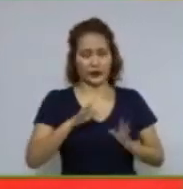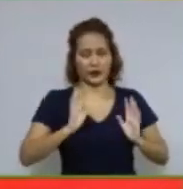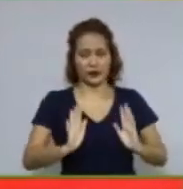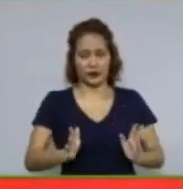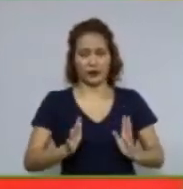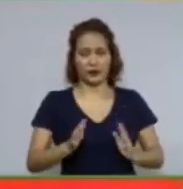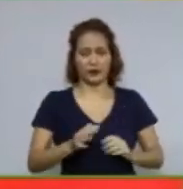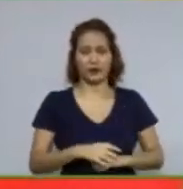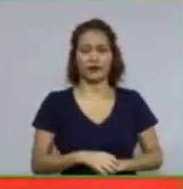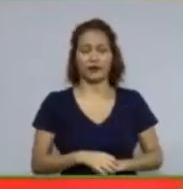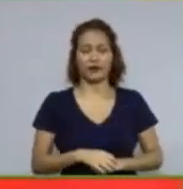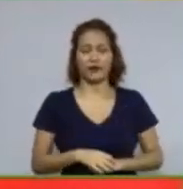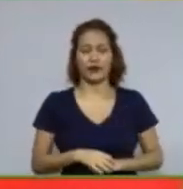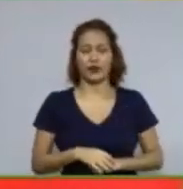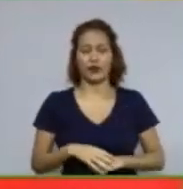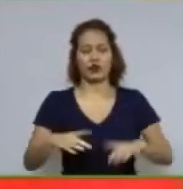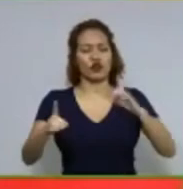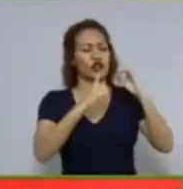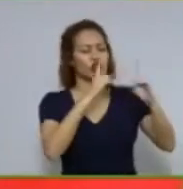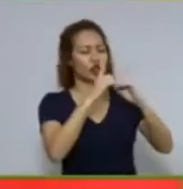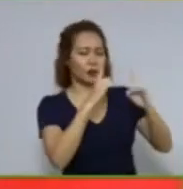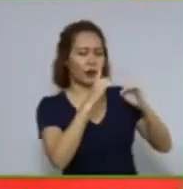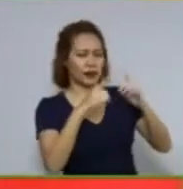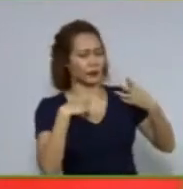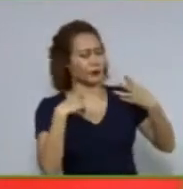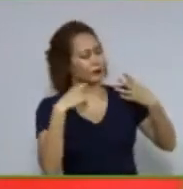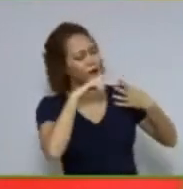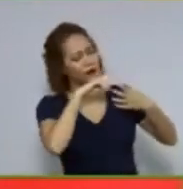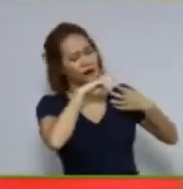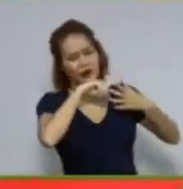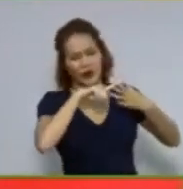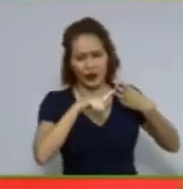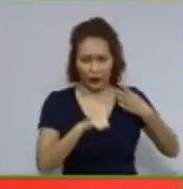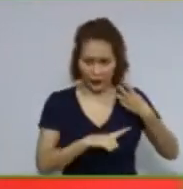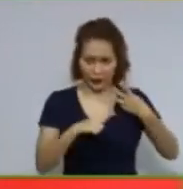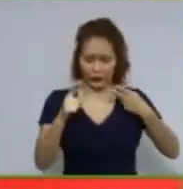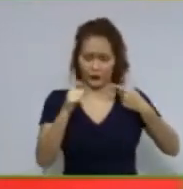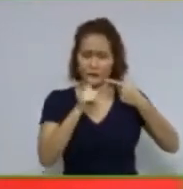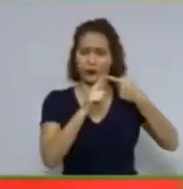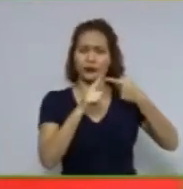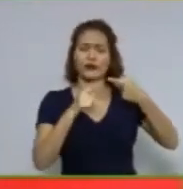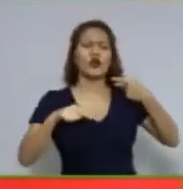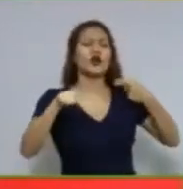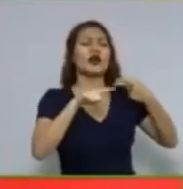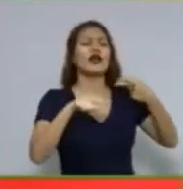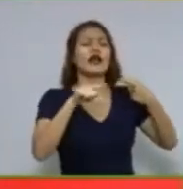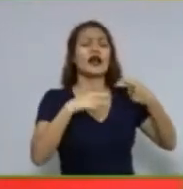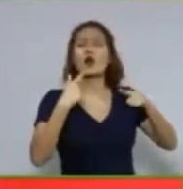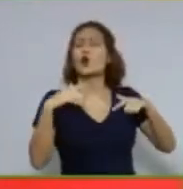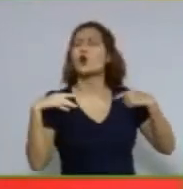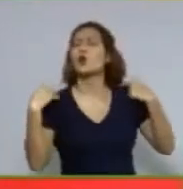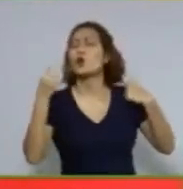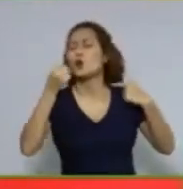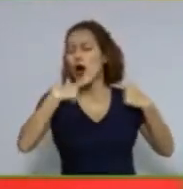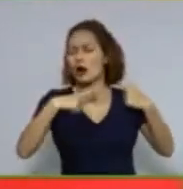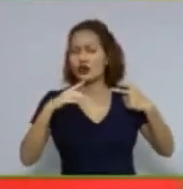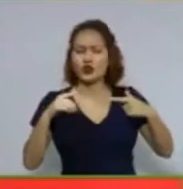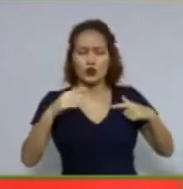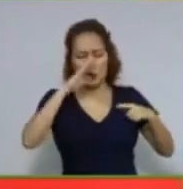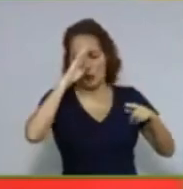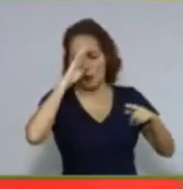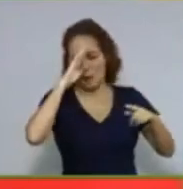o que é que nós vamos fazer nós vamos bater a partir de três questões o que é que vocês acham para ele a questão que vocês acho que a pessoa problema do bairro